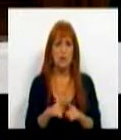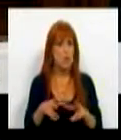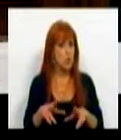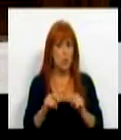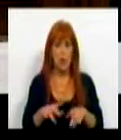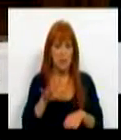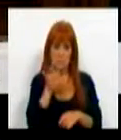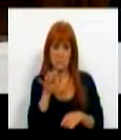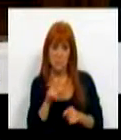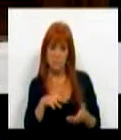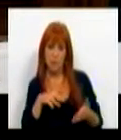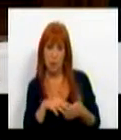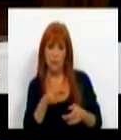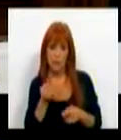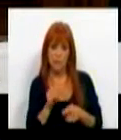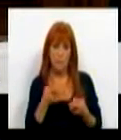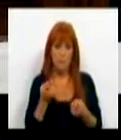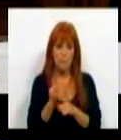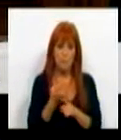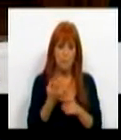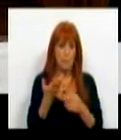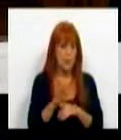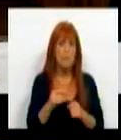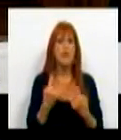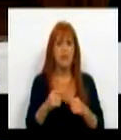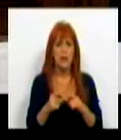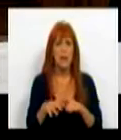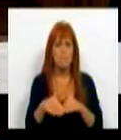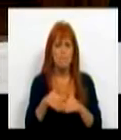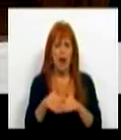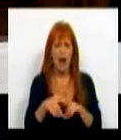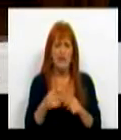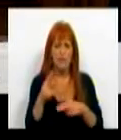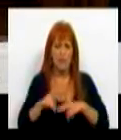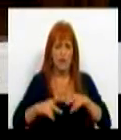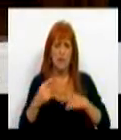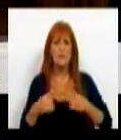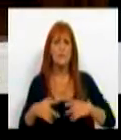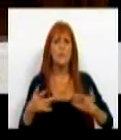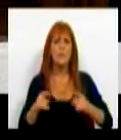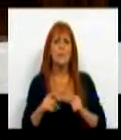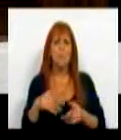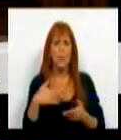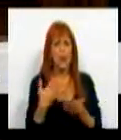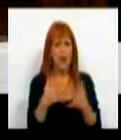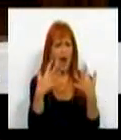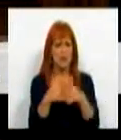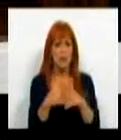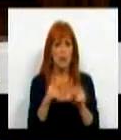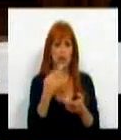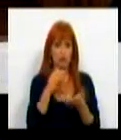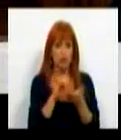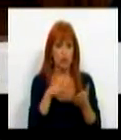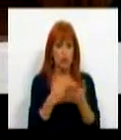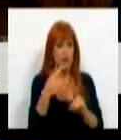reservas às contas, por exemplo, e tinha uma margem financeira que dada a sua estrutura de carteira de crédito, tinha